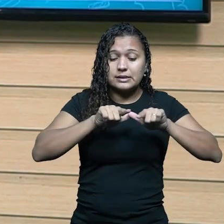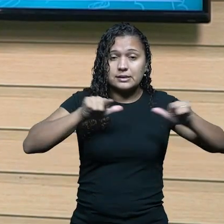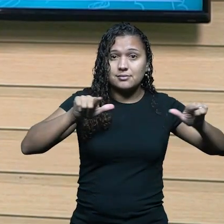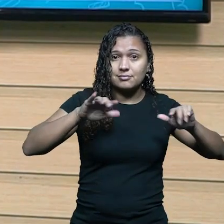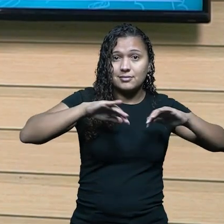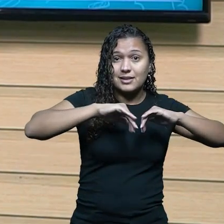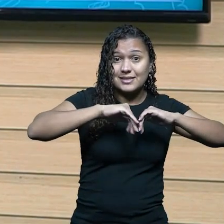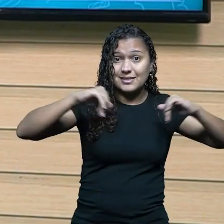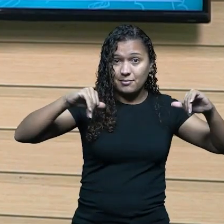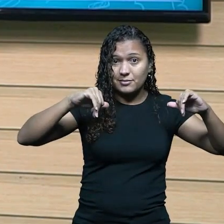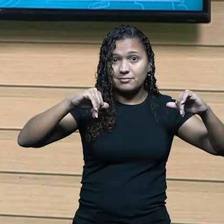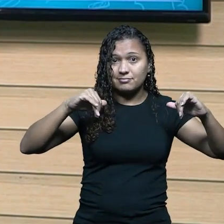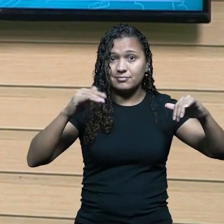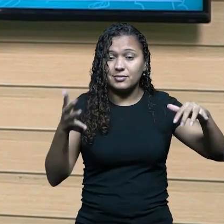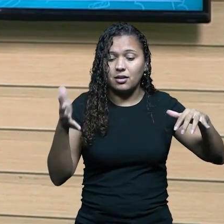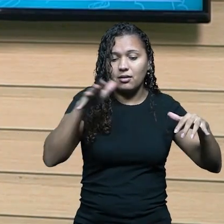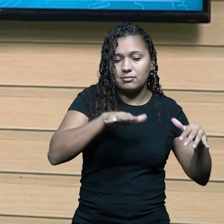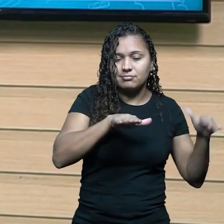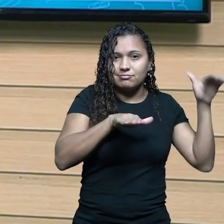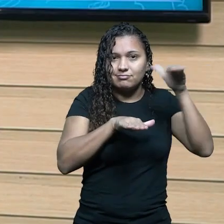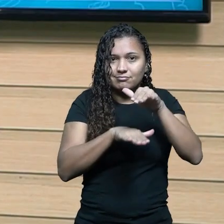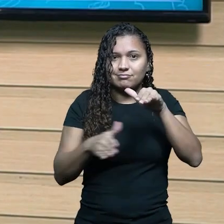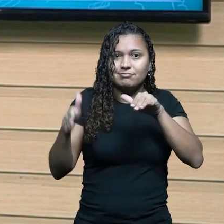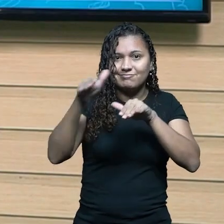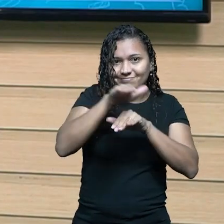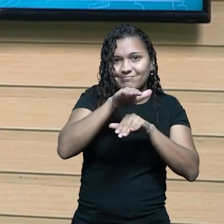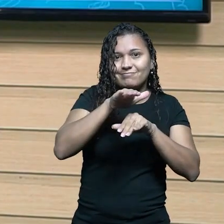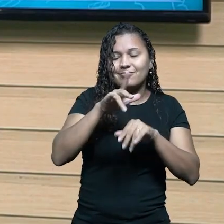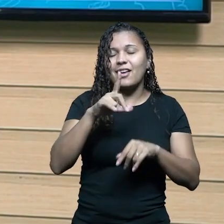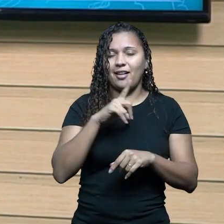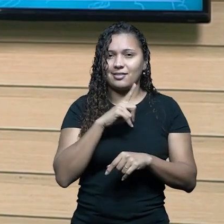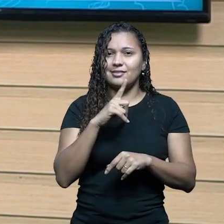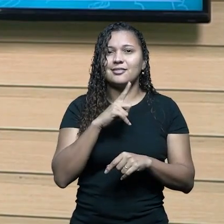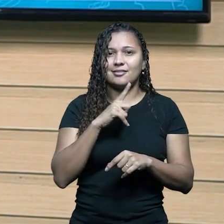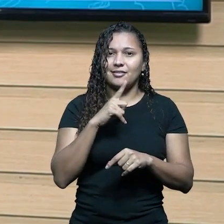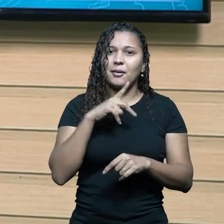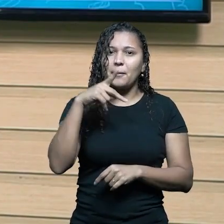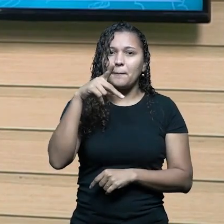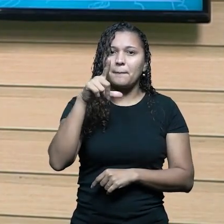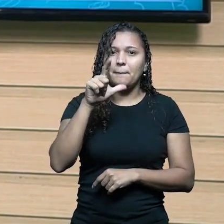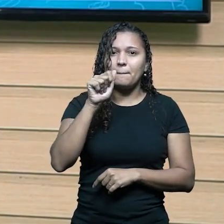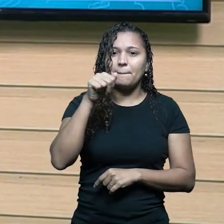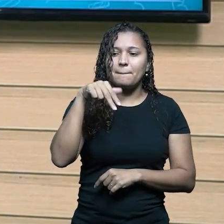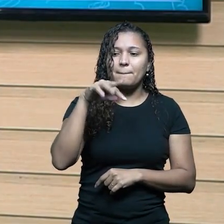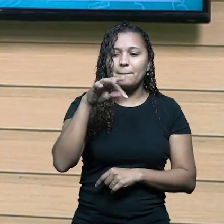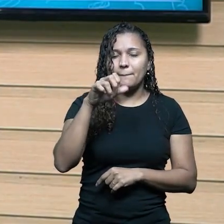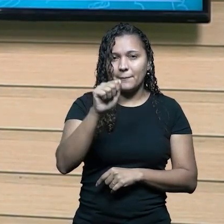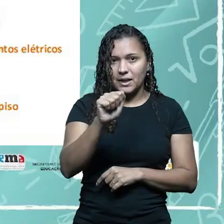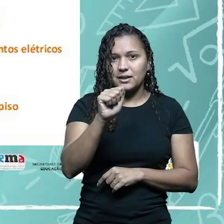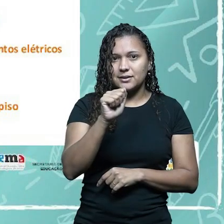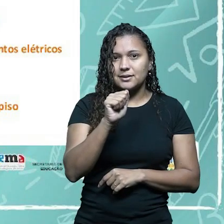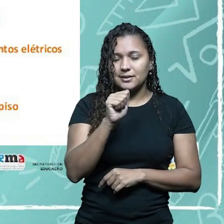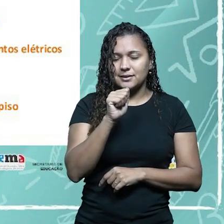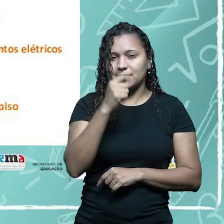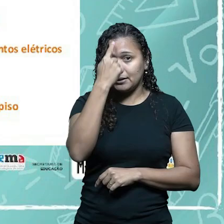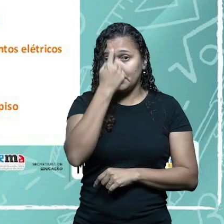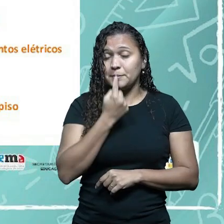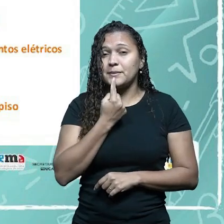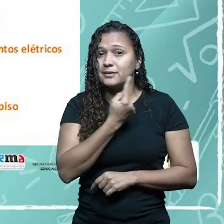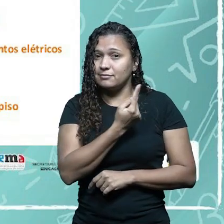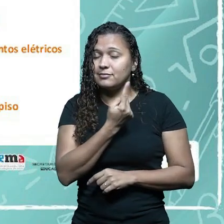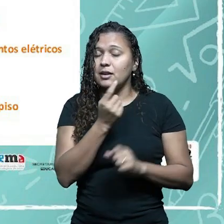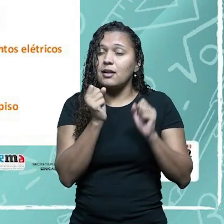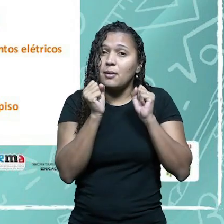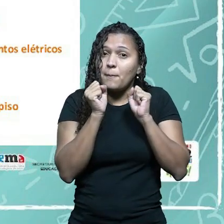informações em separado. E quando você junta, por isso o nome camadas, e aí você tem uma planta. Essa planta que